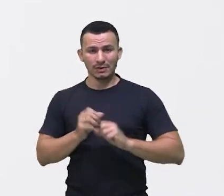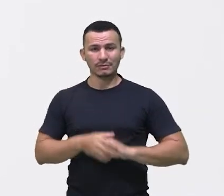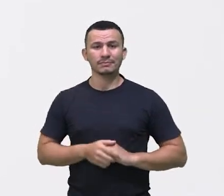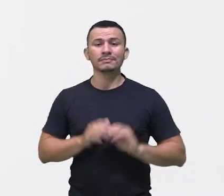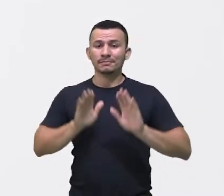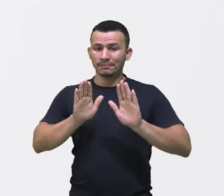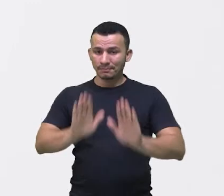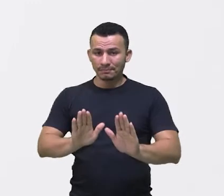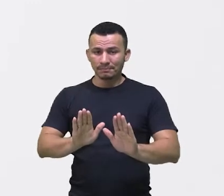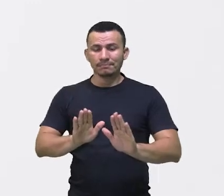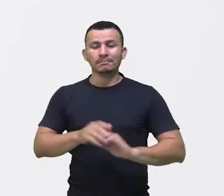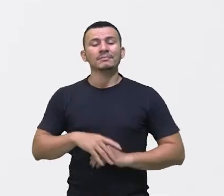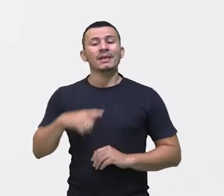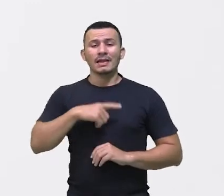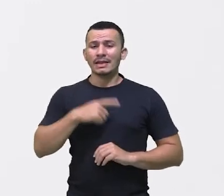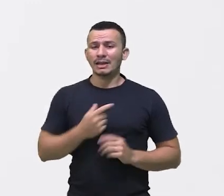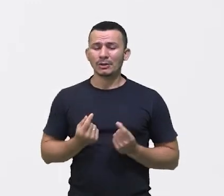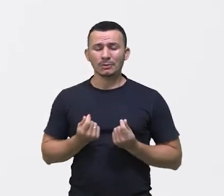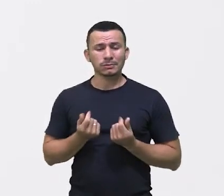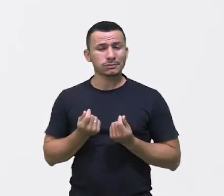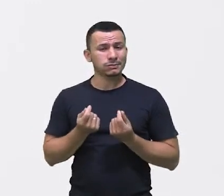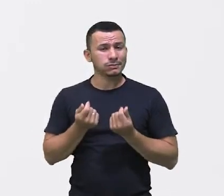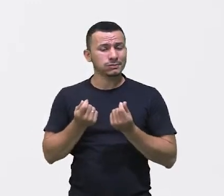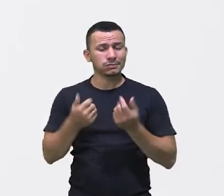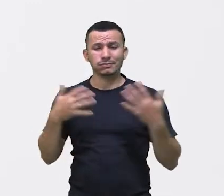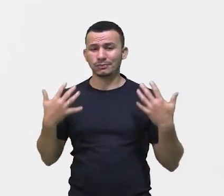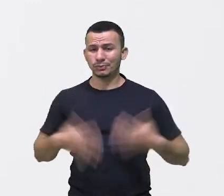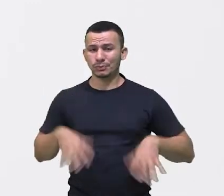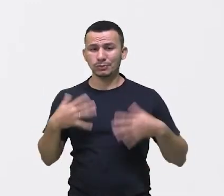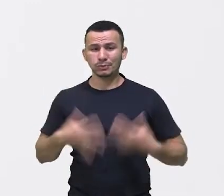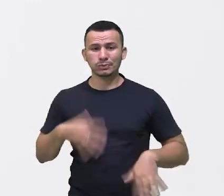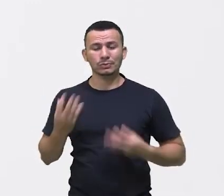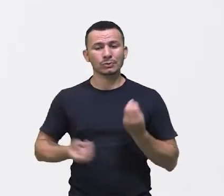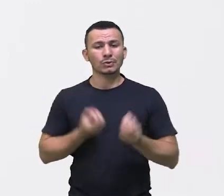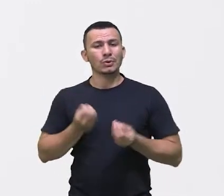que ele tem um custo muito elevado na questão